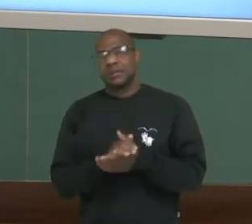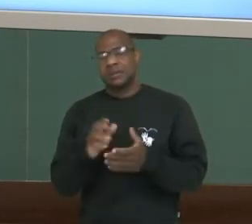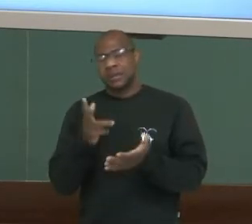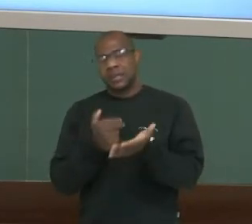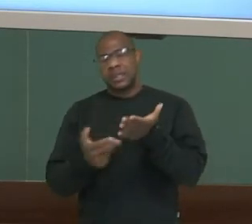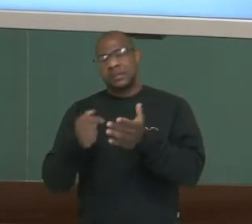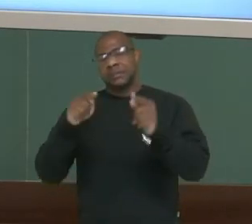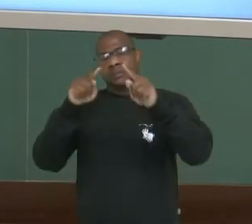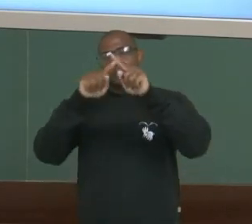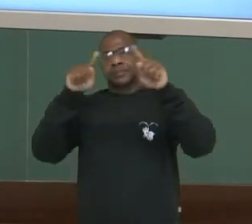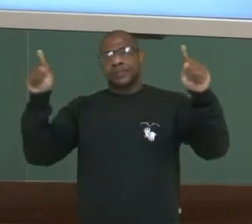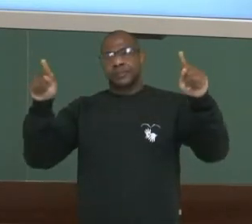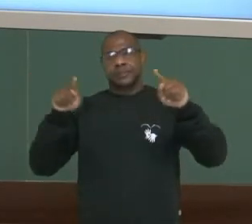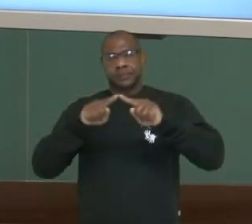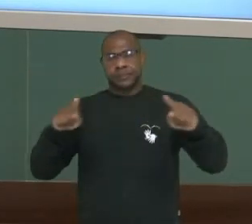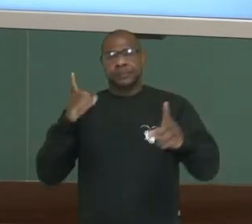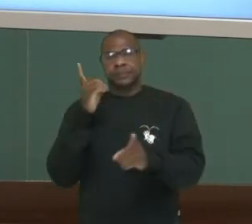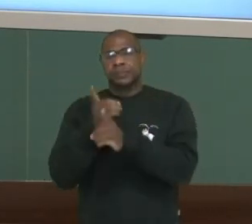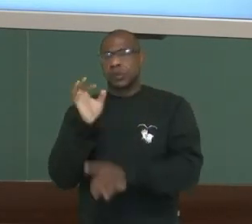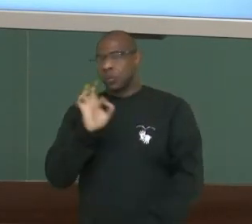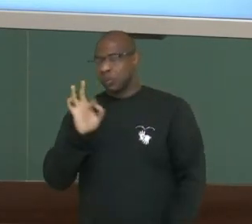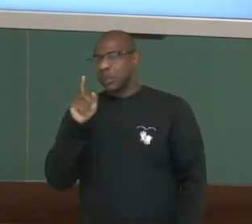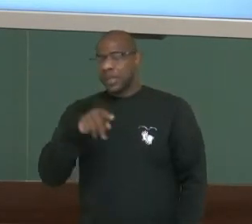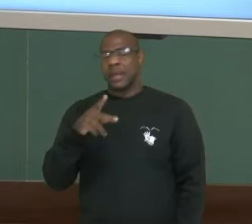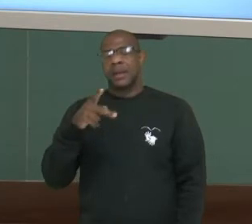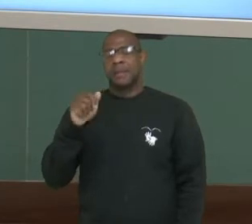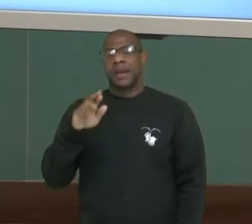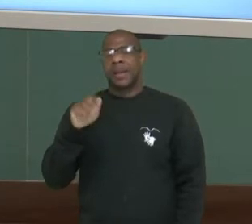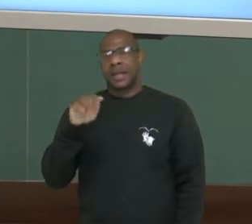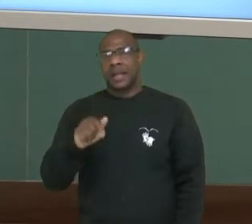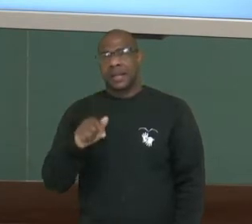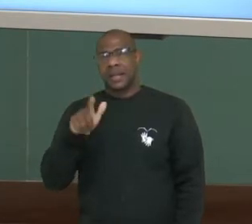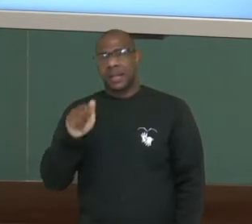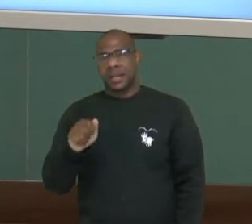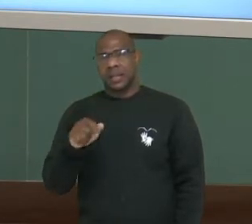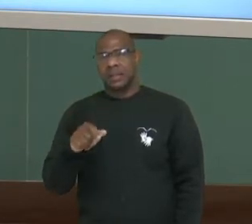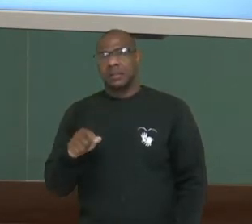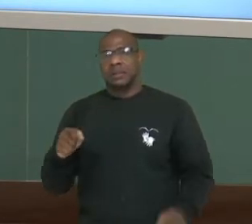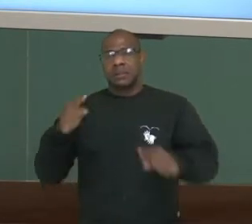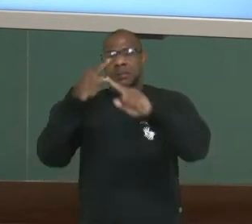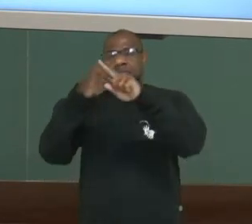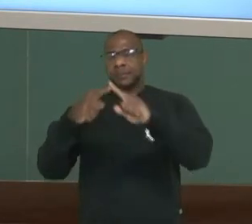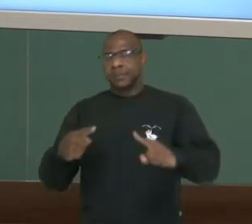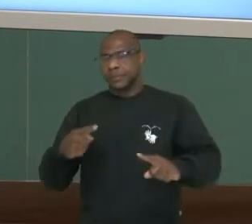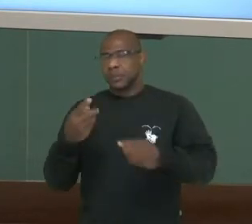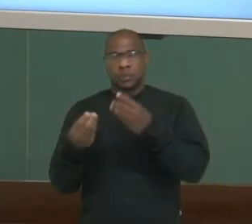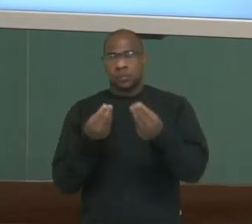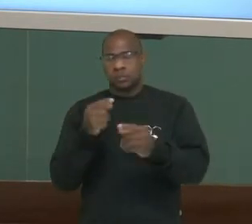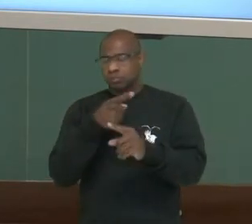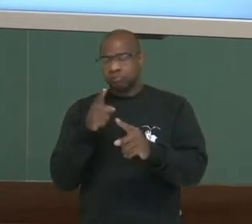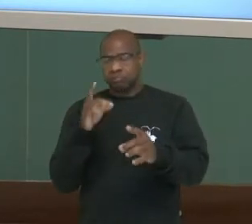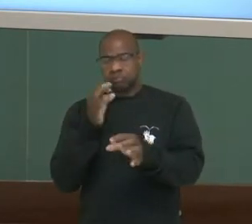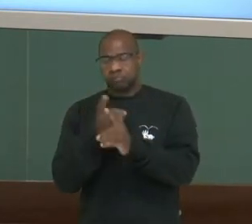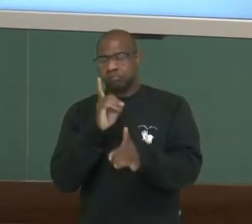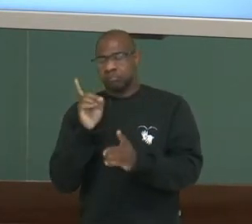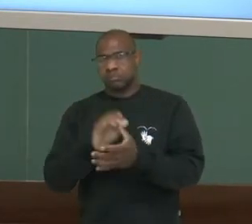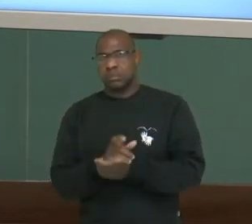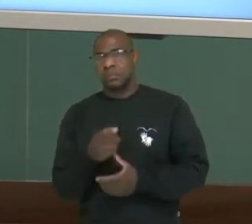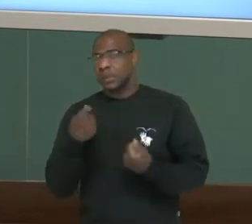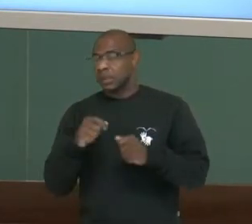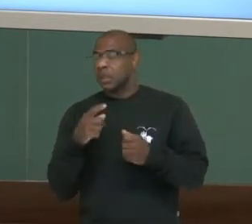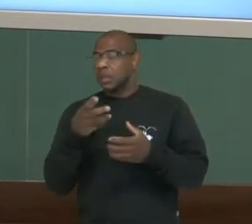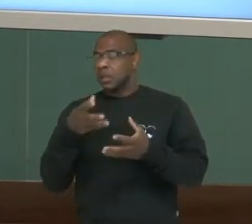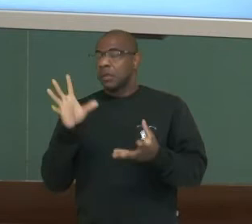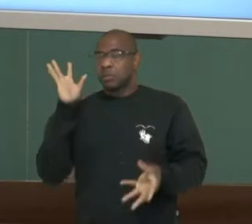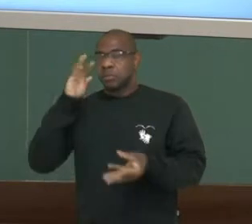desenho, duas retas não se encontram, elas são paralelas. Mas isso daqui, dentro da geometria analítica, a gente tem que associar com o conceito algébrico.